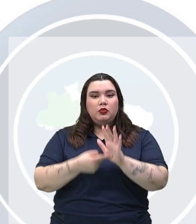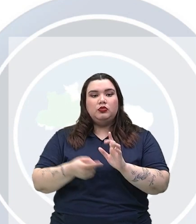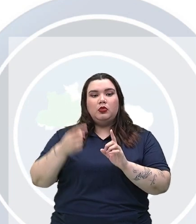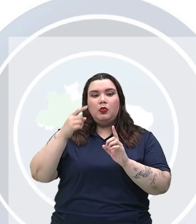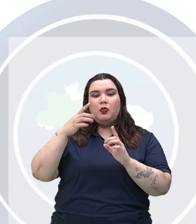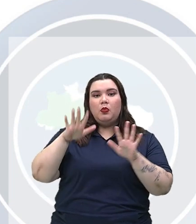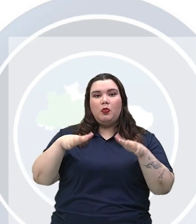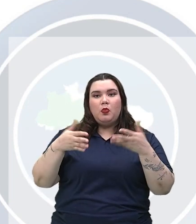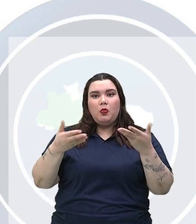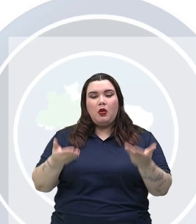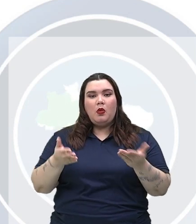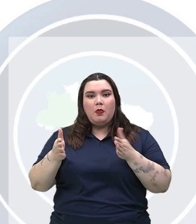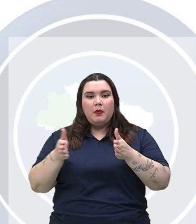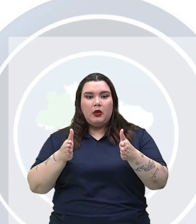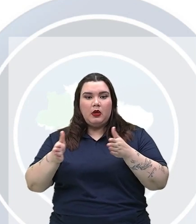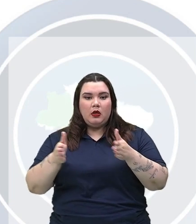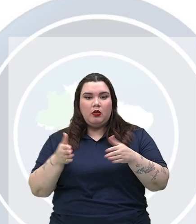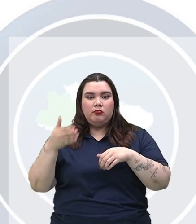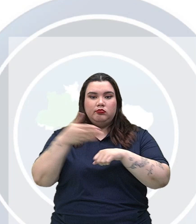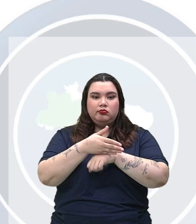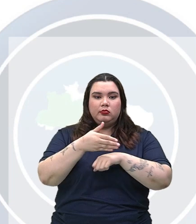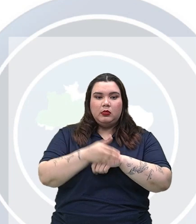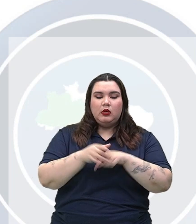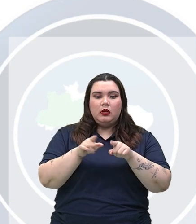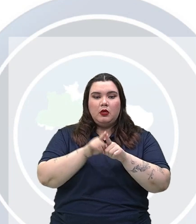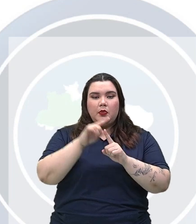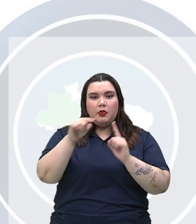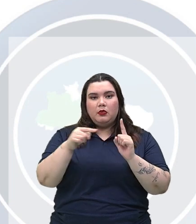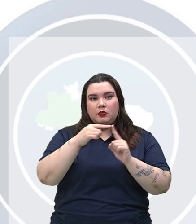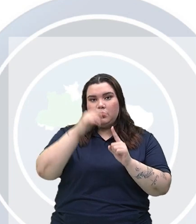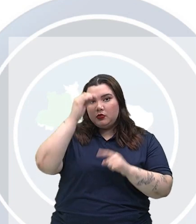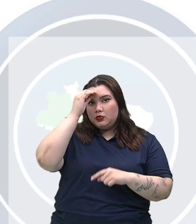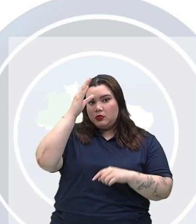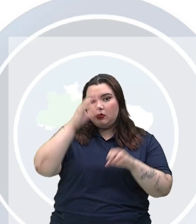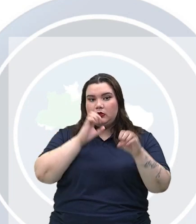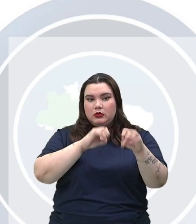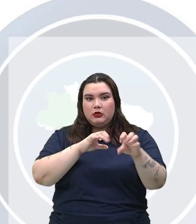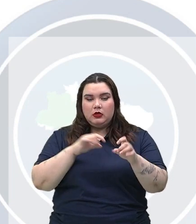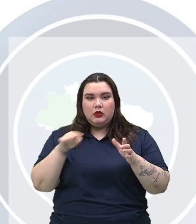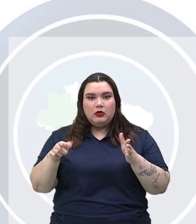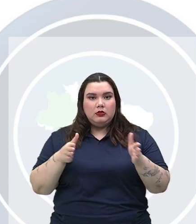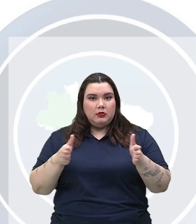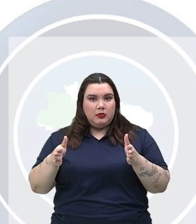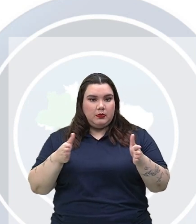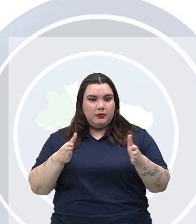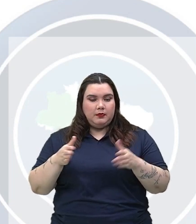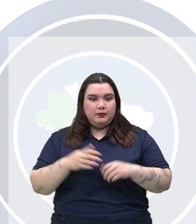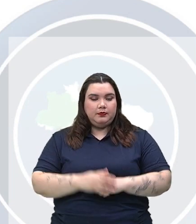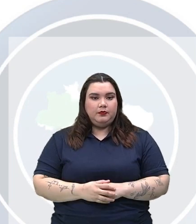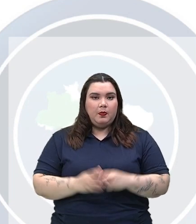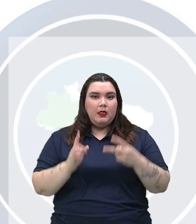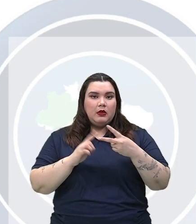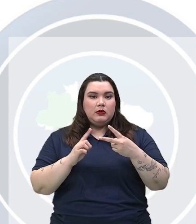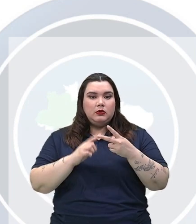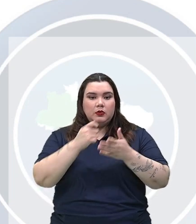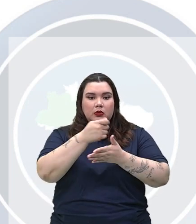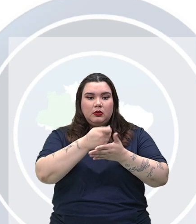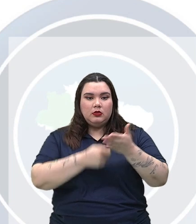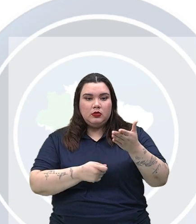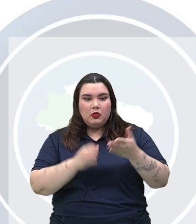módulo, frequência e objetos de conhecimento ministrado durante o período. A segunda ficha é a